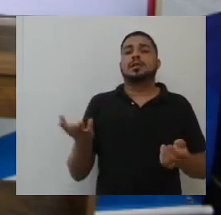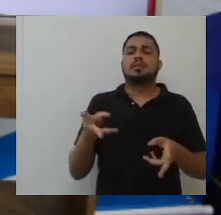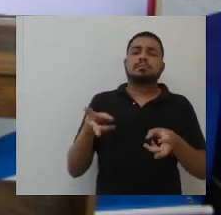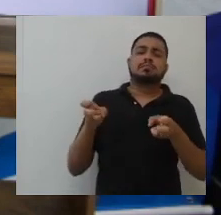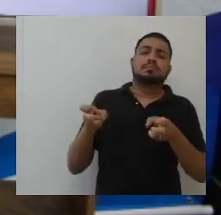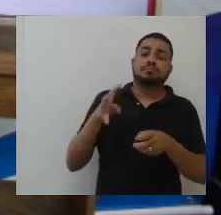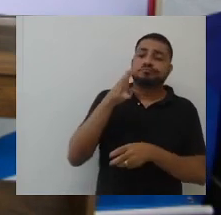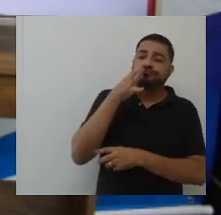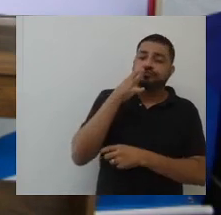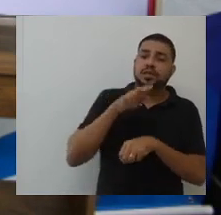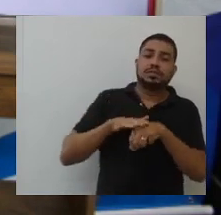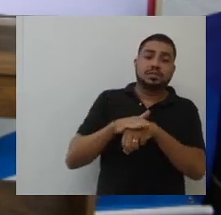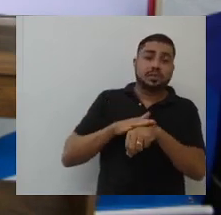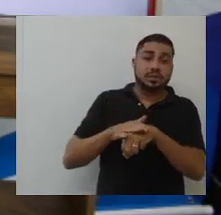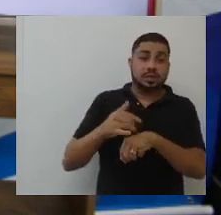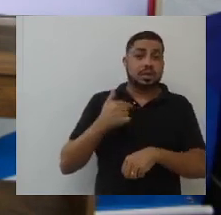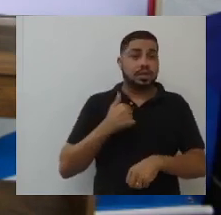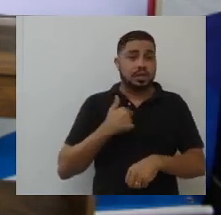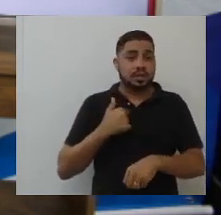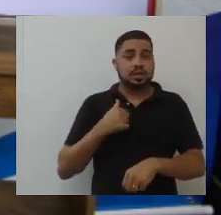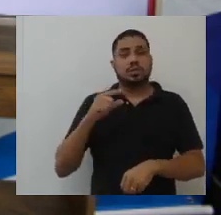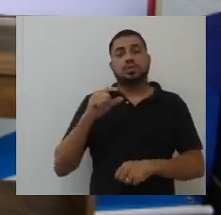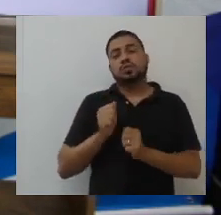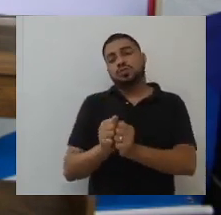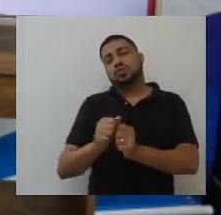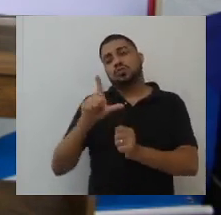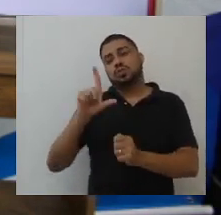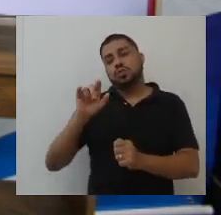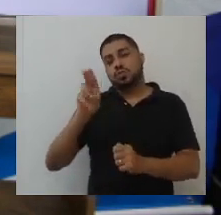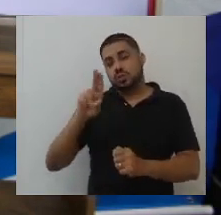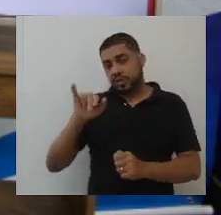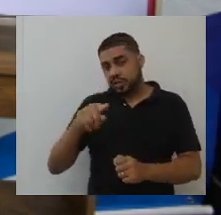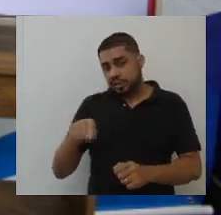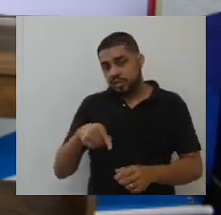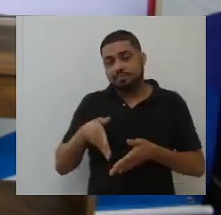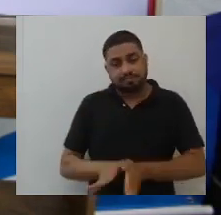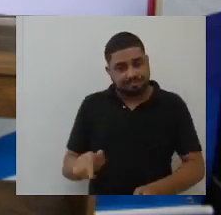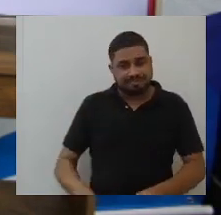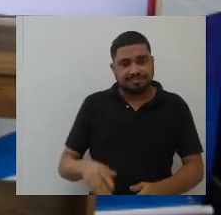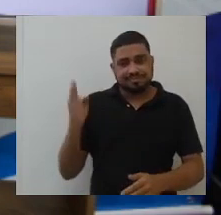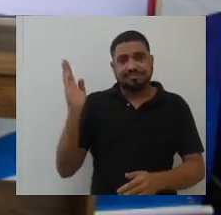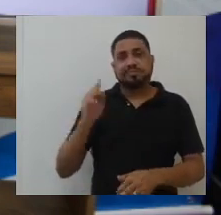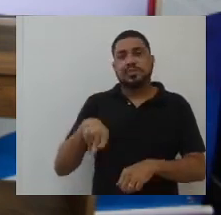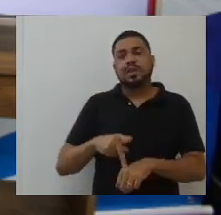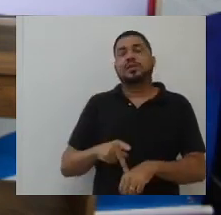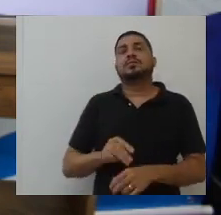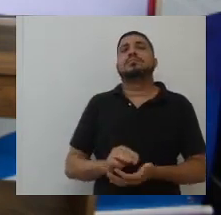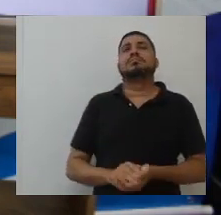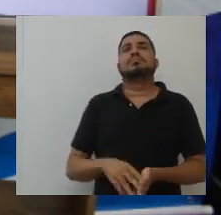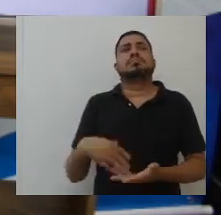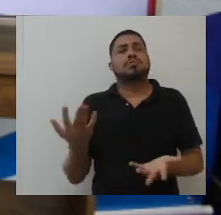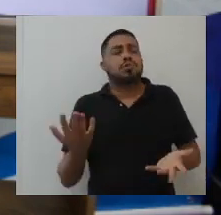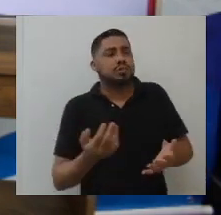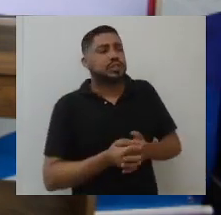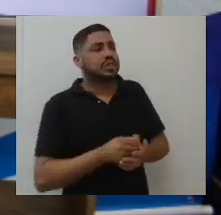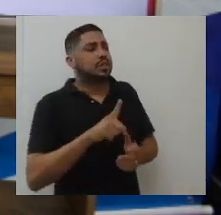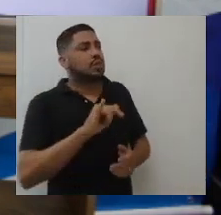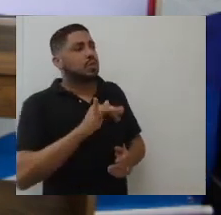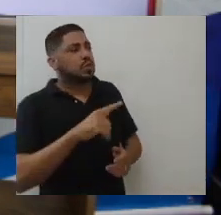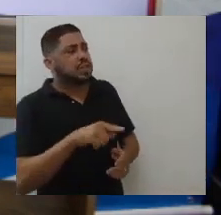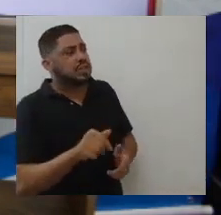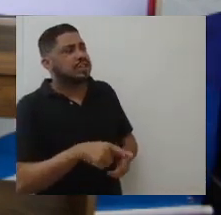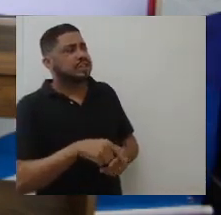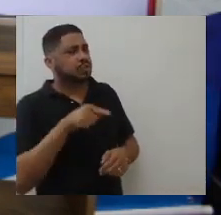conversa com o Luiz. Que somos fluentes, somos nativos. E aí eu chego para o Luiz e digo: poxa, Luiz, cara,